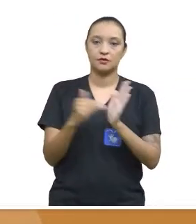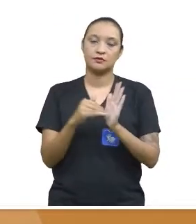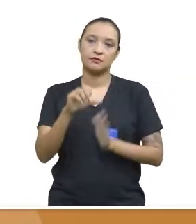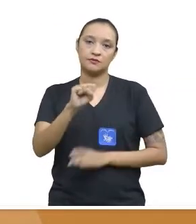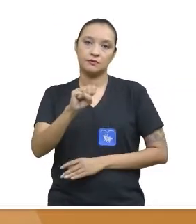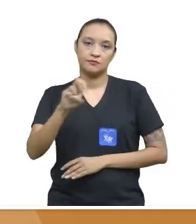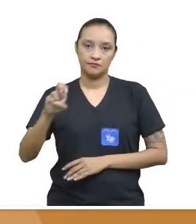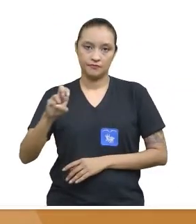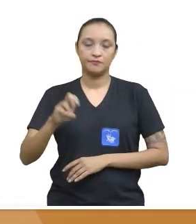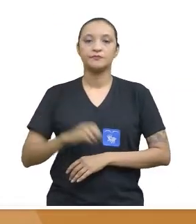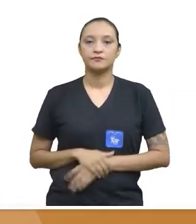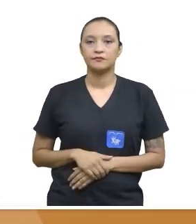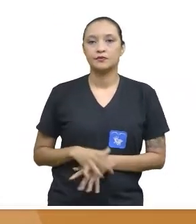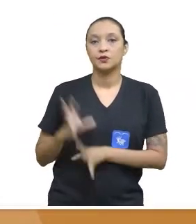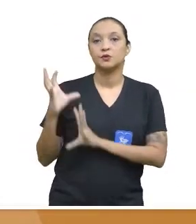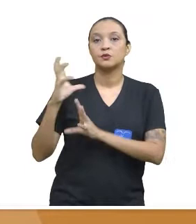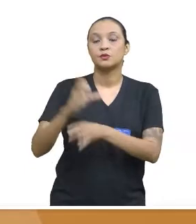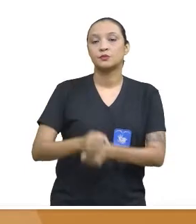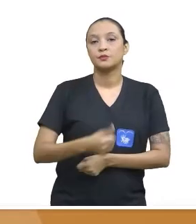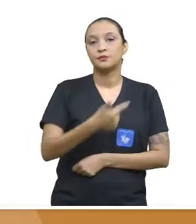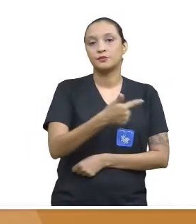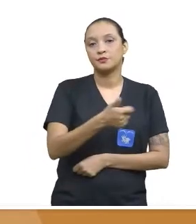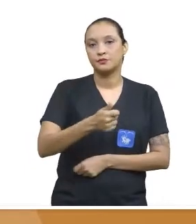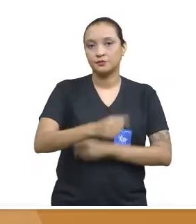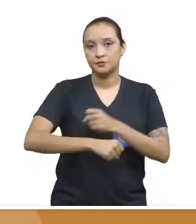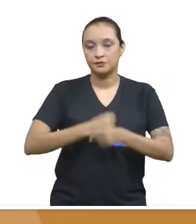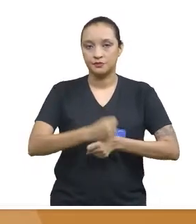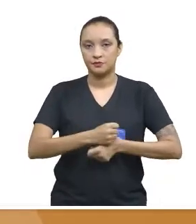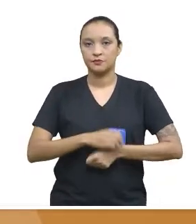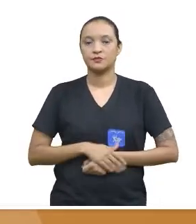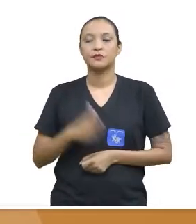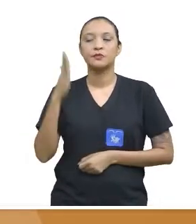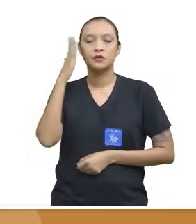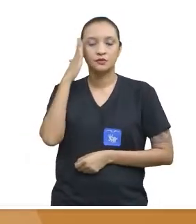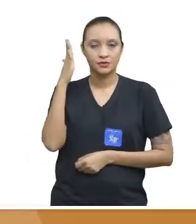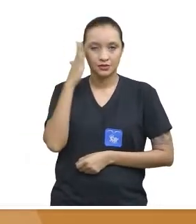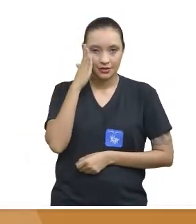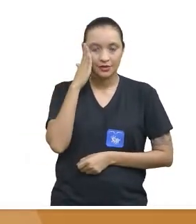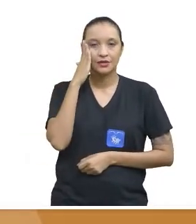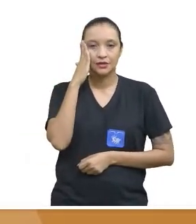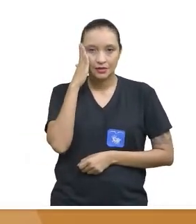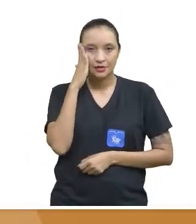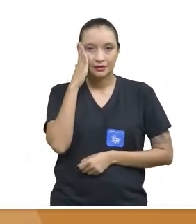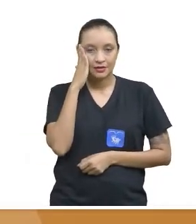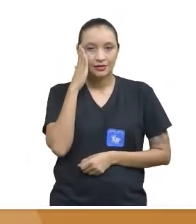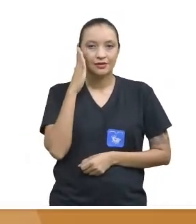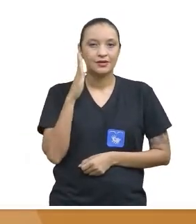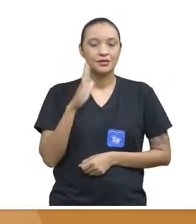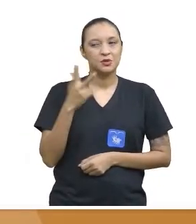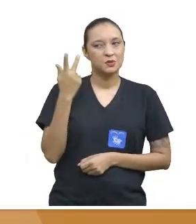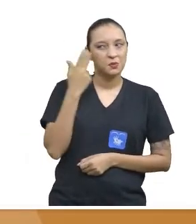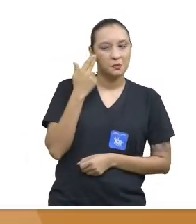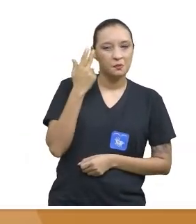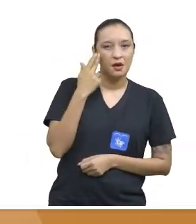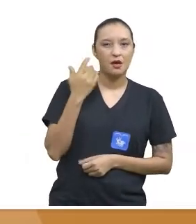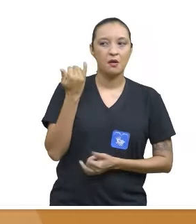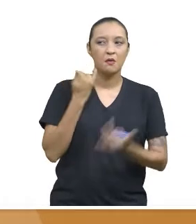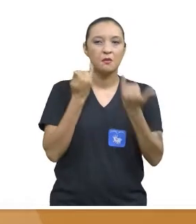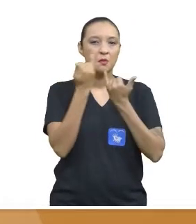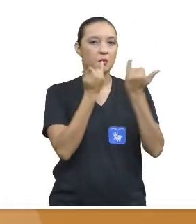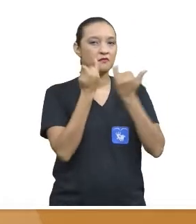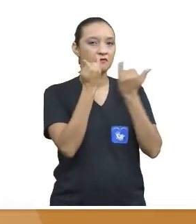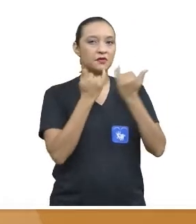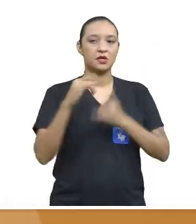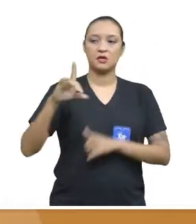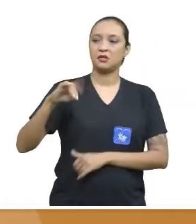1985, total de 21 anos. Eu sei que comumente estamos ouvindo agora que a ditadura militar no Brasil